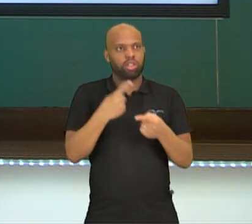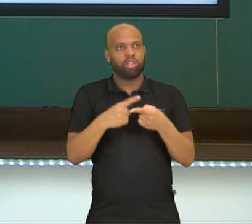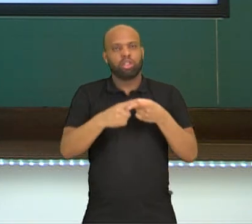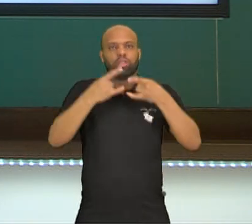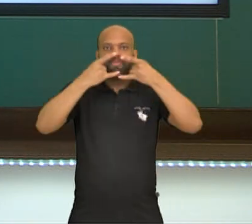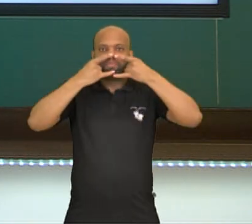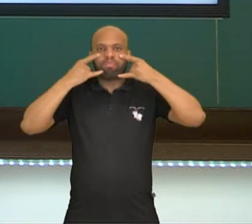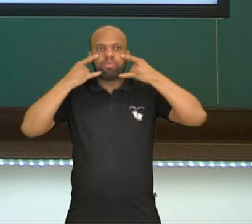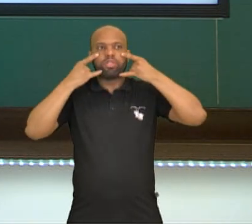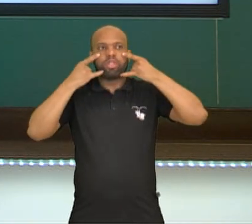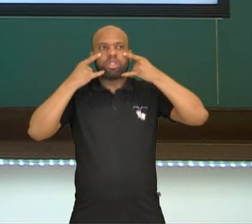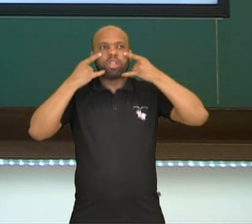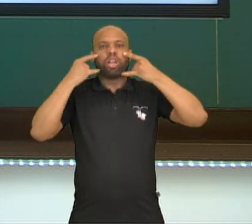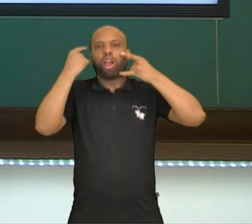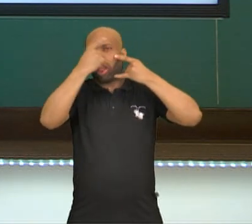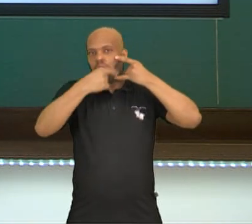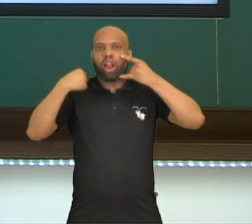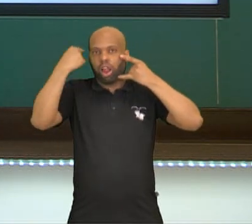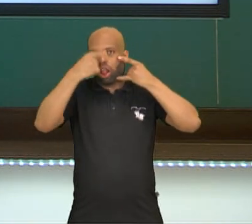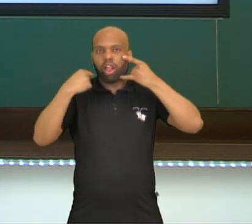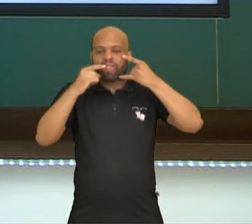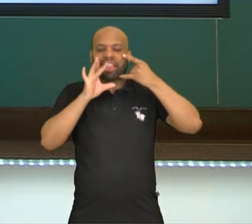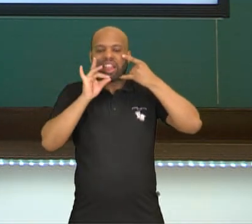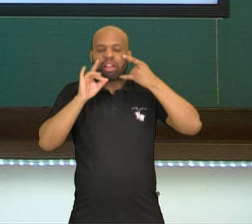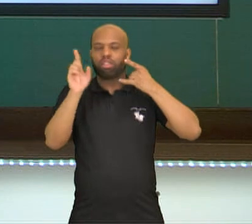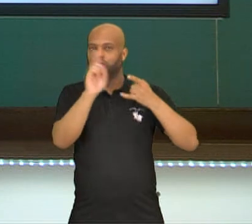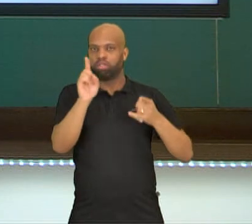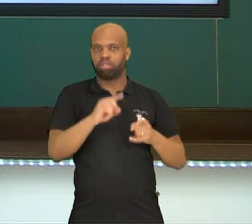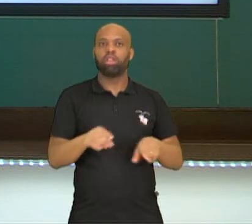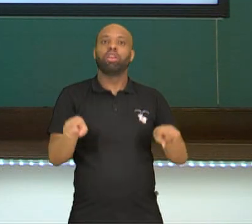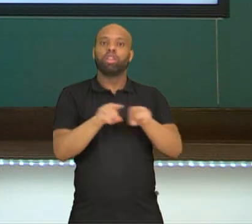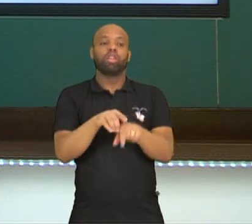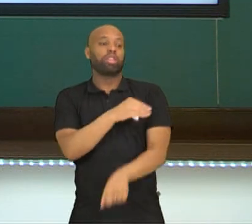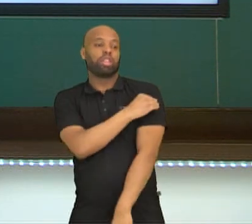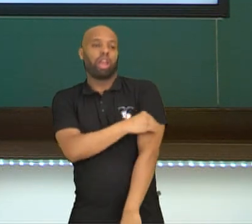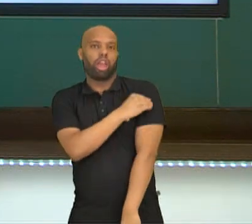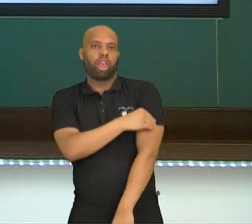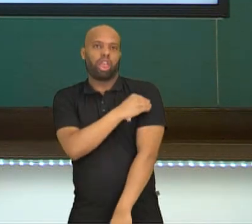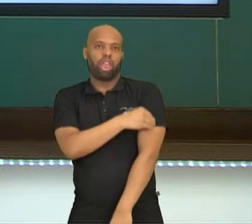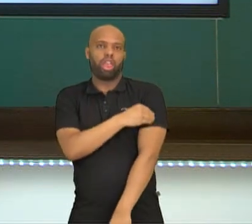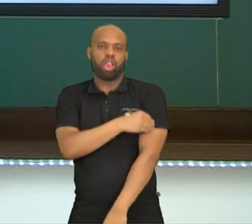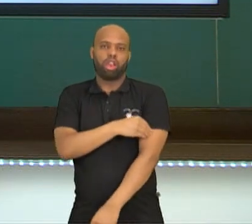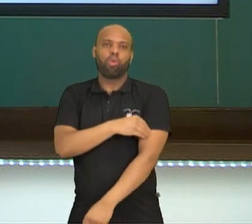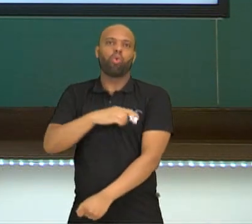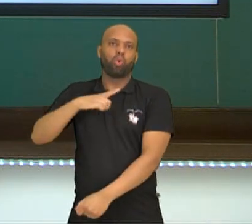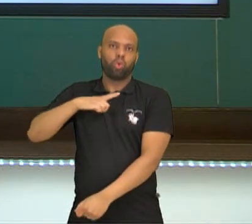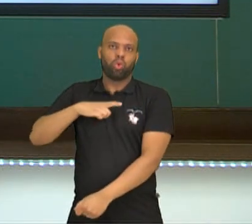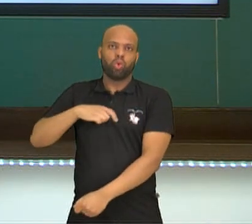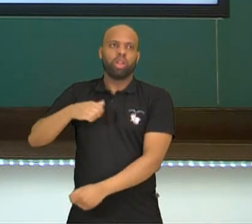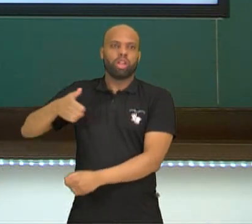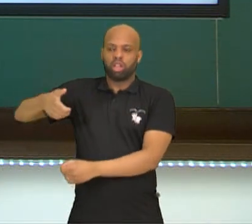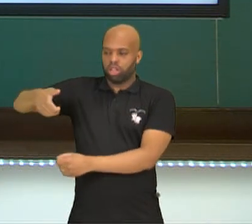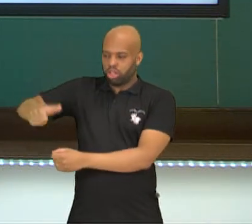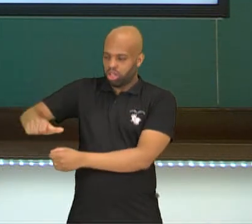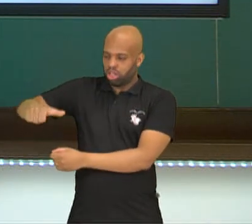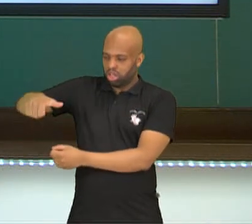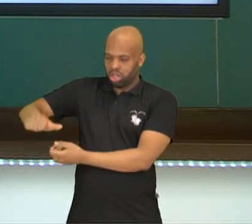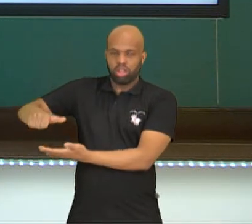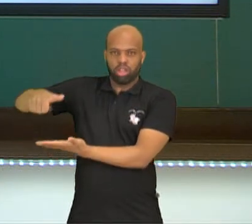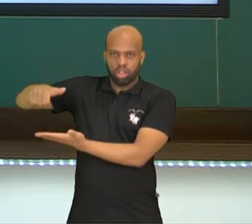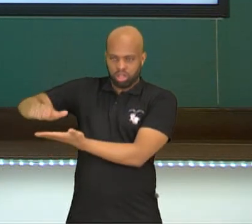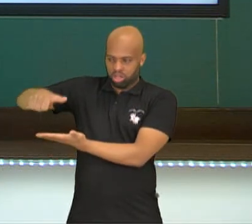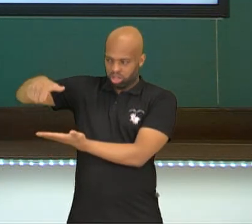pode ficar úmida. Álcool em gel. Tá? Então, em momentos que você não consegue lavar a mão,